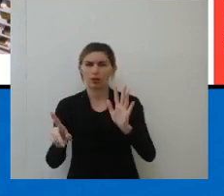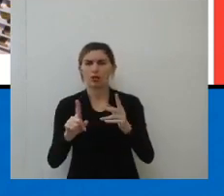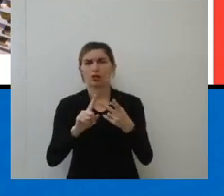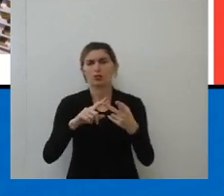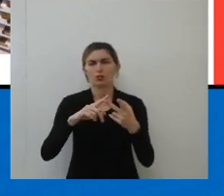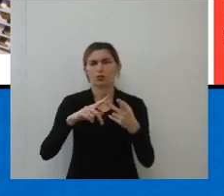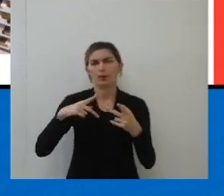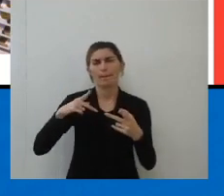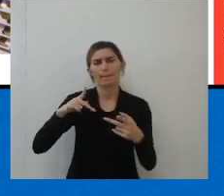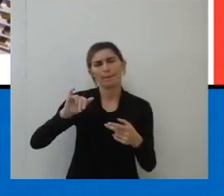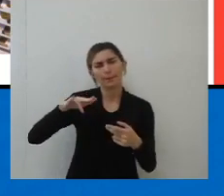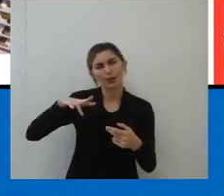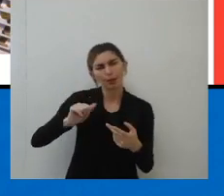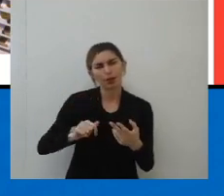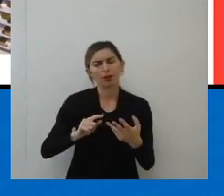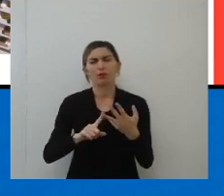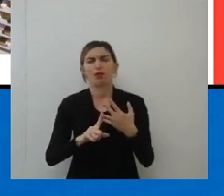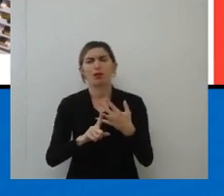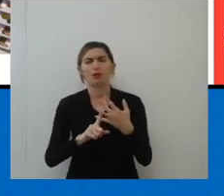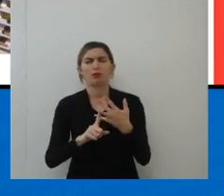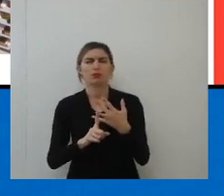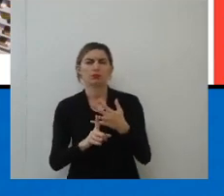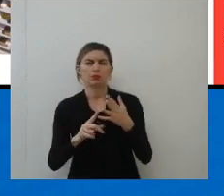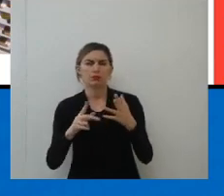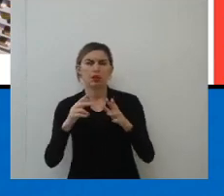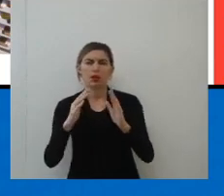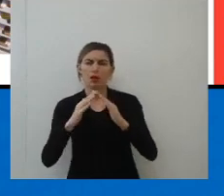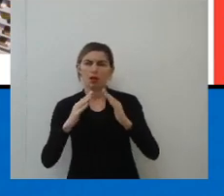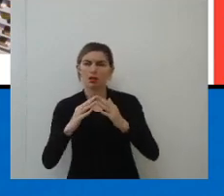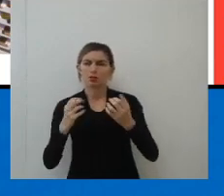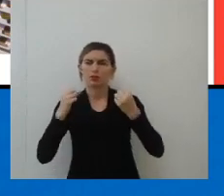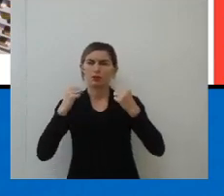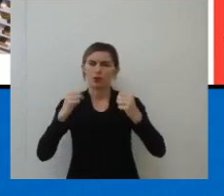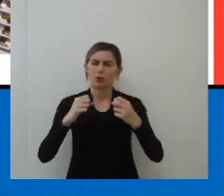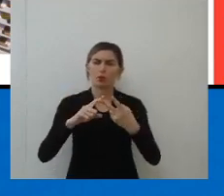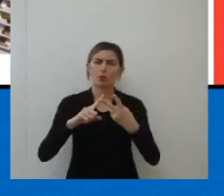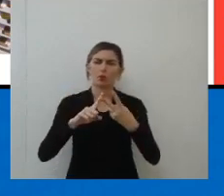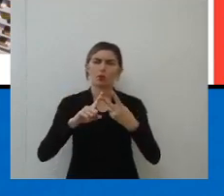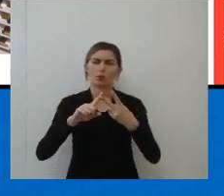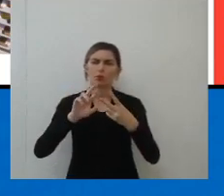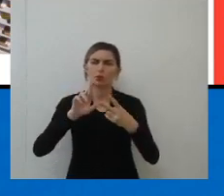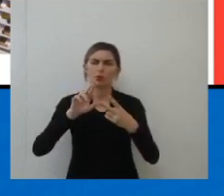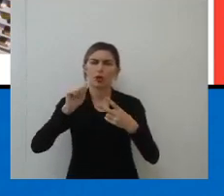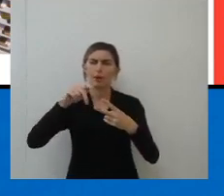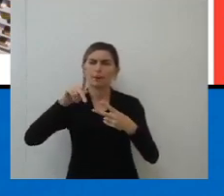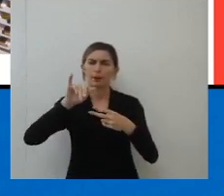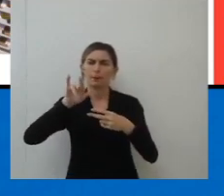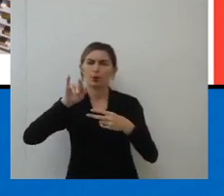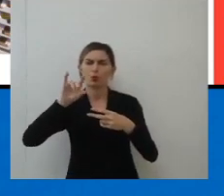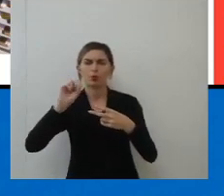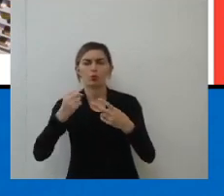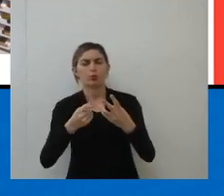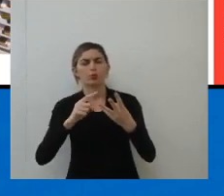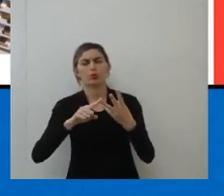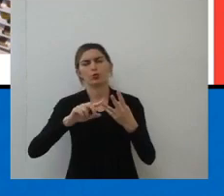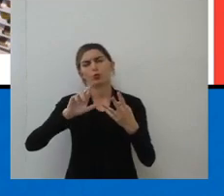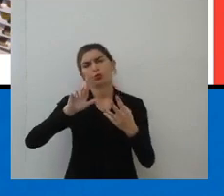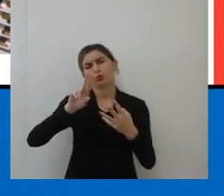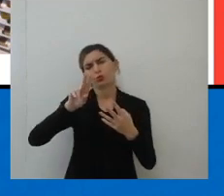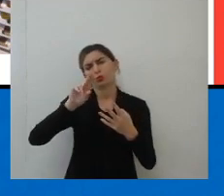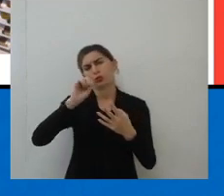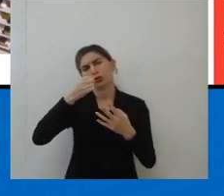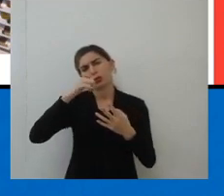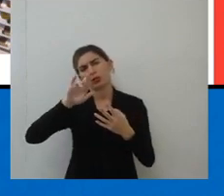bairro do Pina, eu tenho áreas como Casa Forte, Rosarinho, Apipucos, que apresentam um grau forte